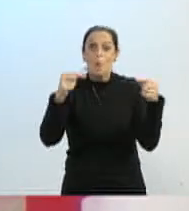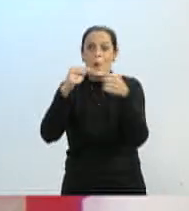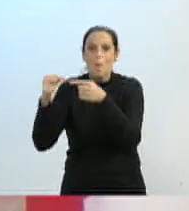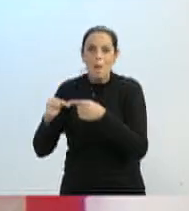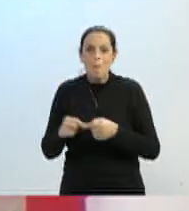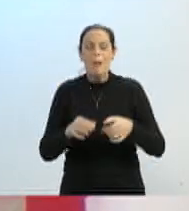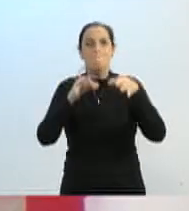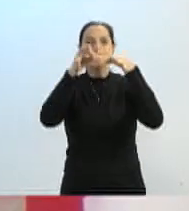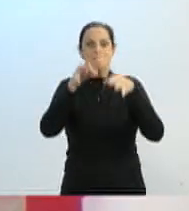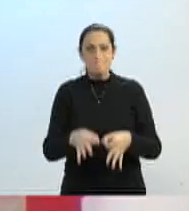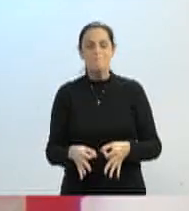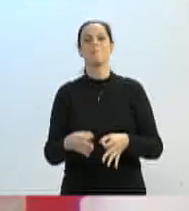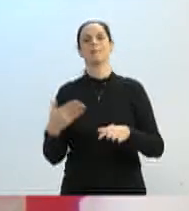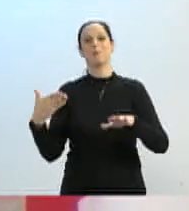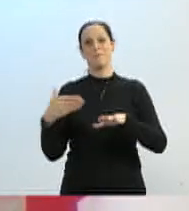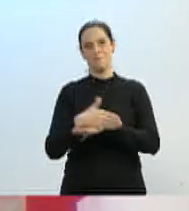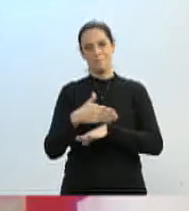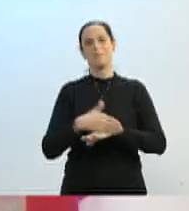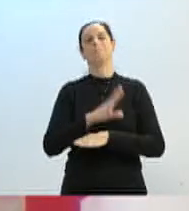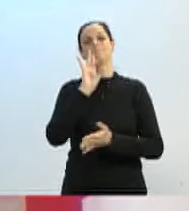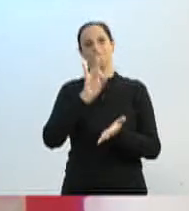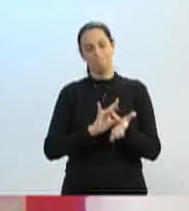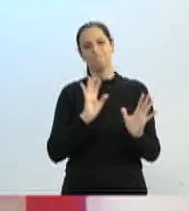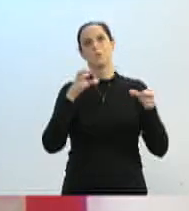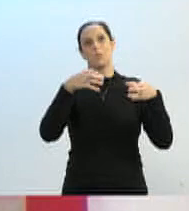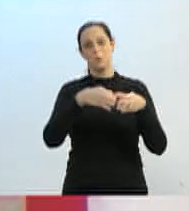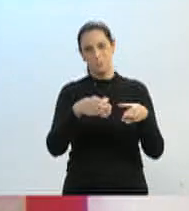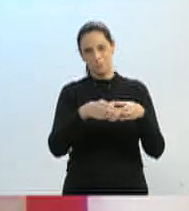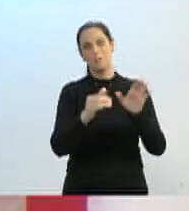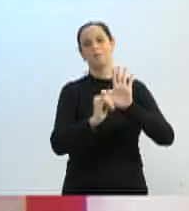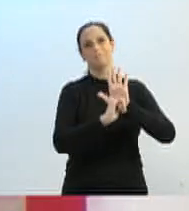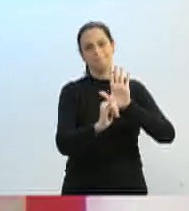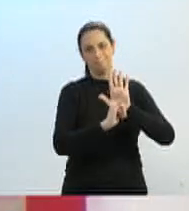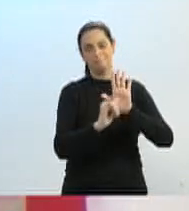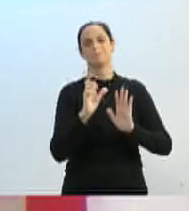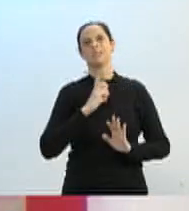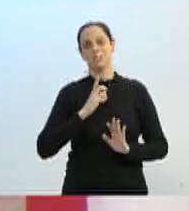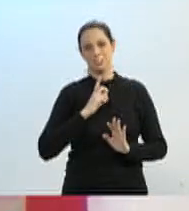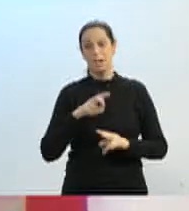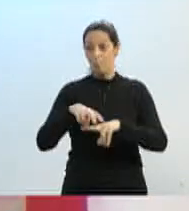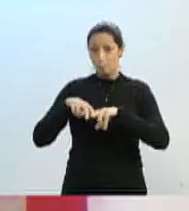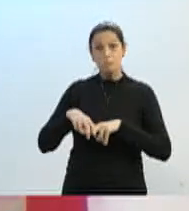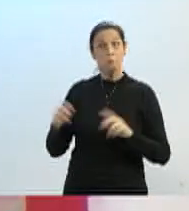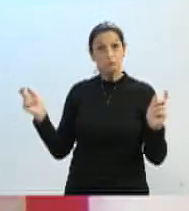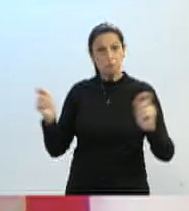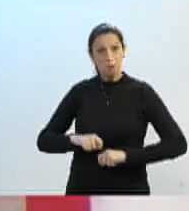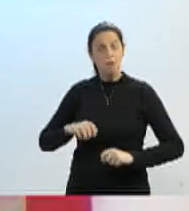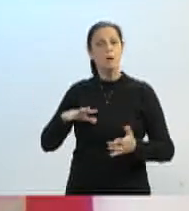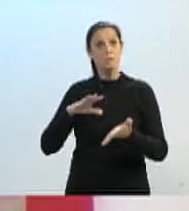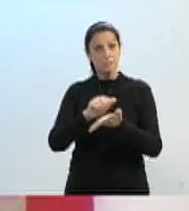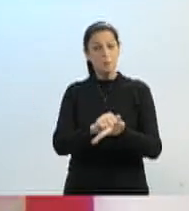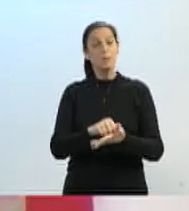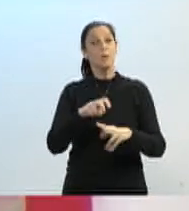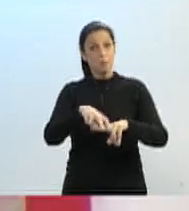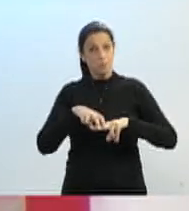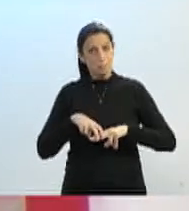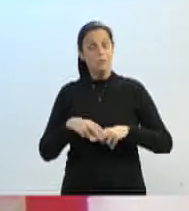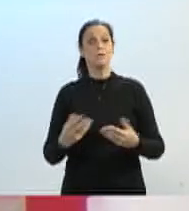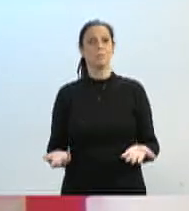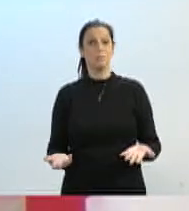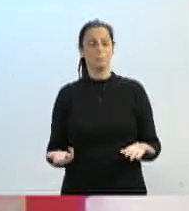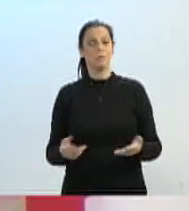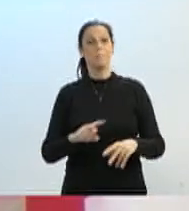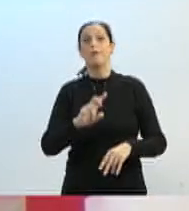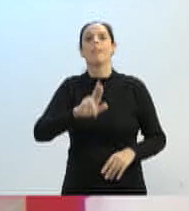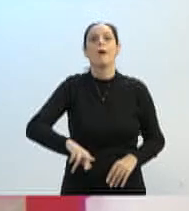nos pré-requisitos citados no edital. Por isso que puderam ser candidatos. Por isso. Não porque são